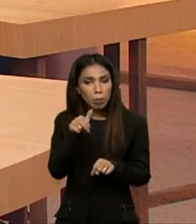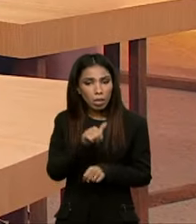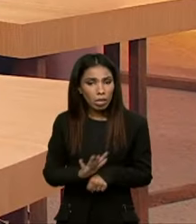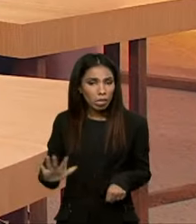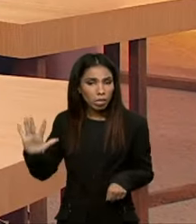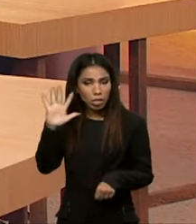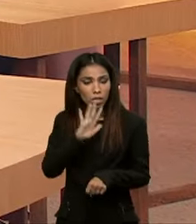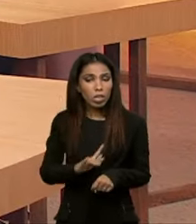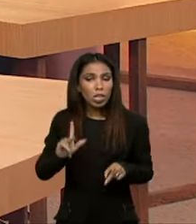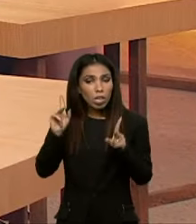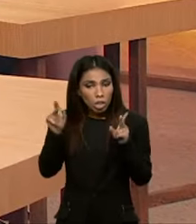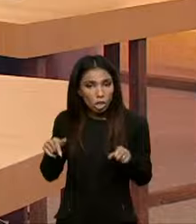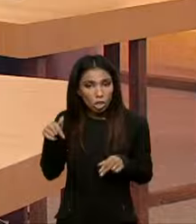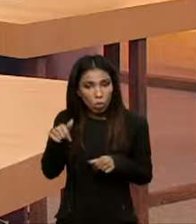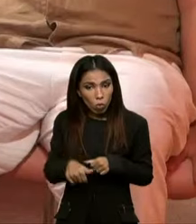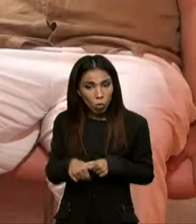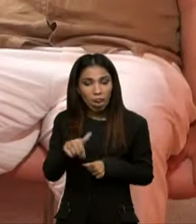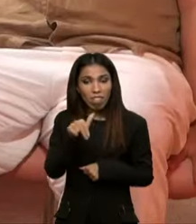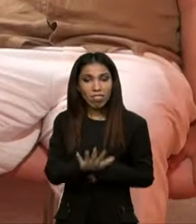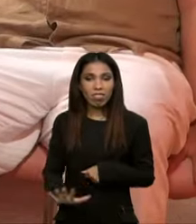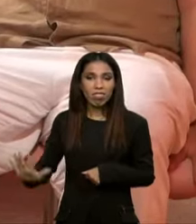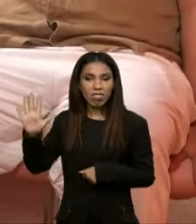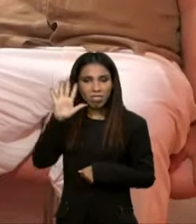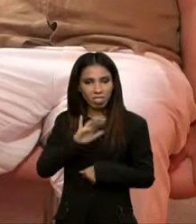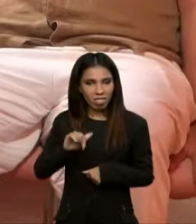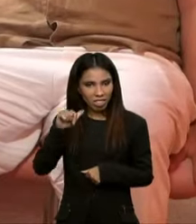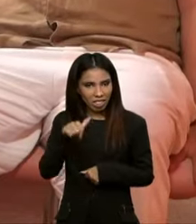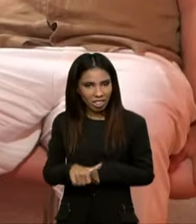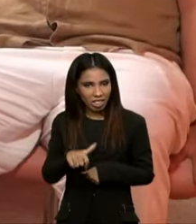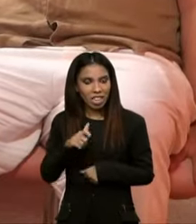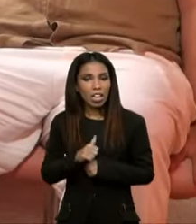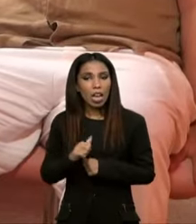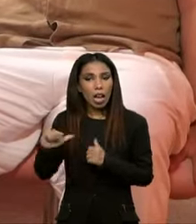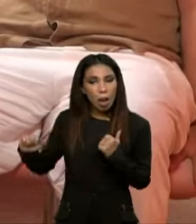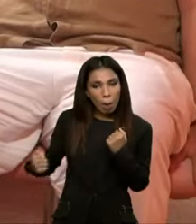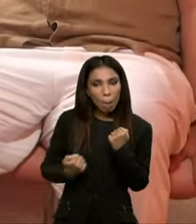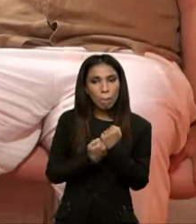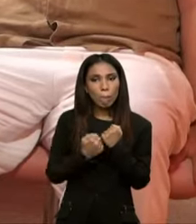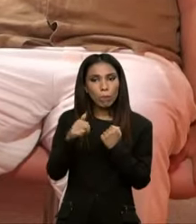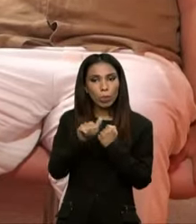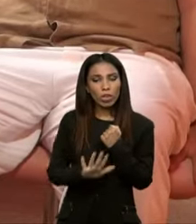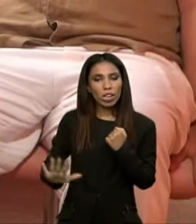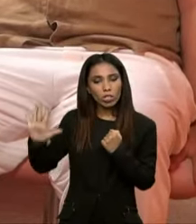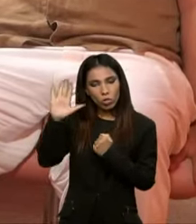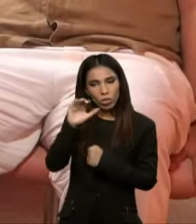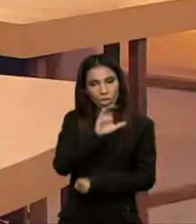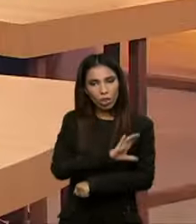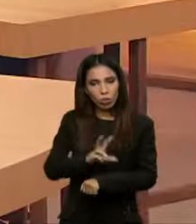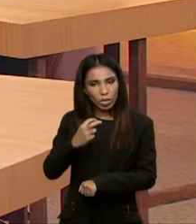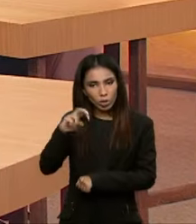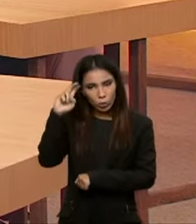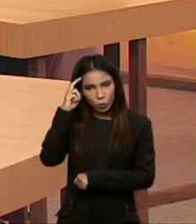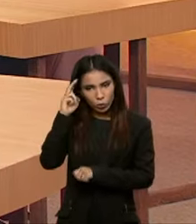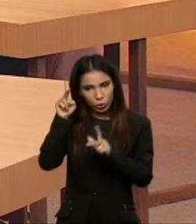agora, como a nossa emissora aqui, nacional, né? Quer dizer, a gente tem o apoio nacional para a nossa cultura, né? Vocês têm aí, né?